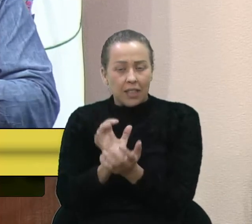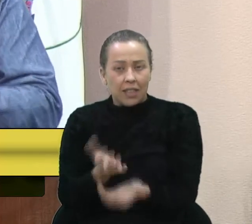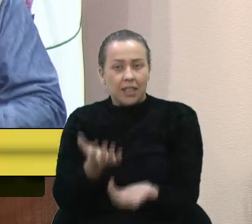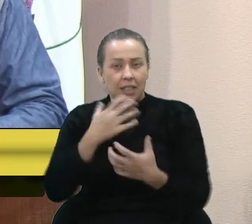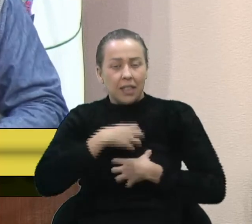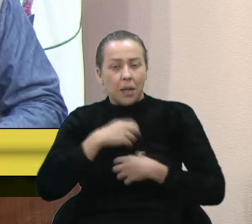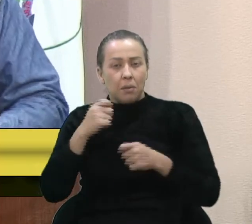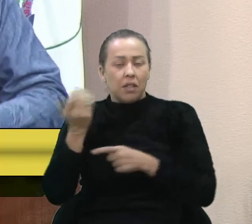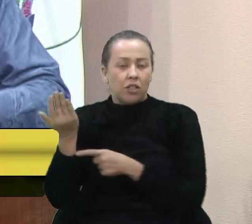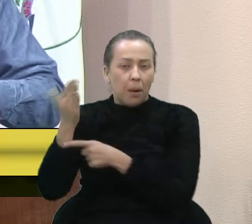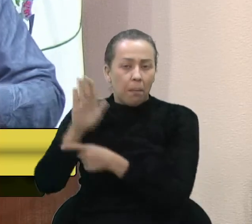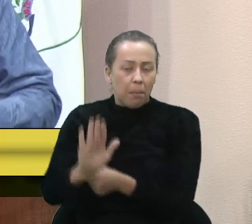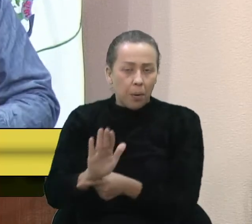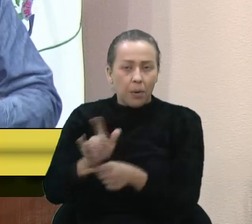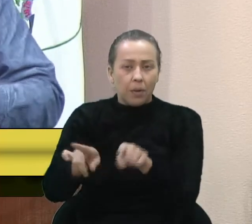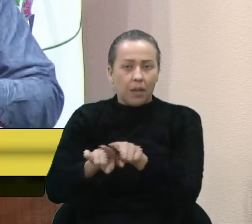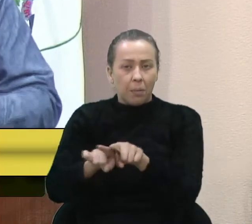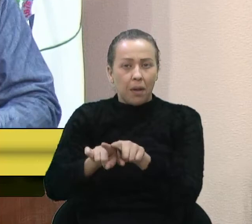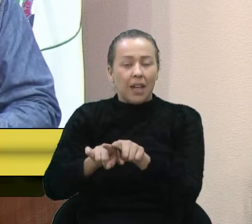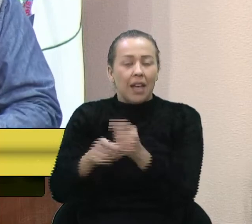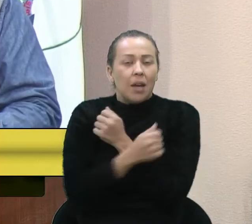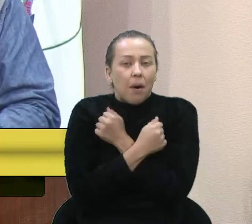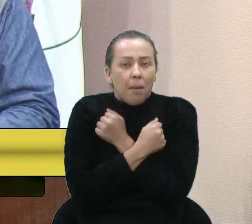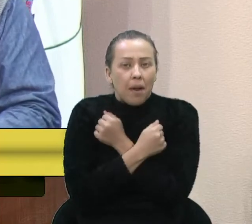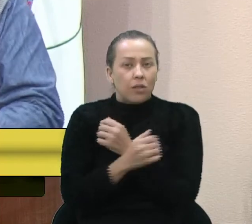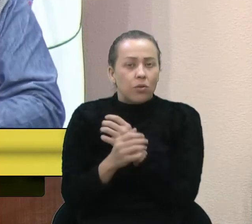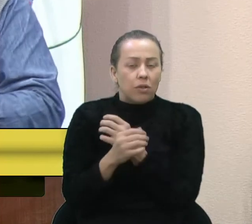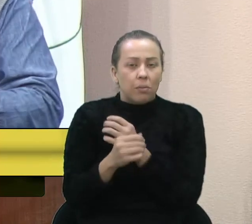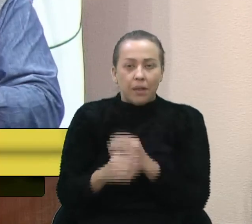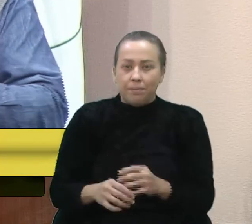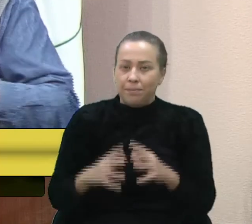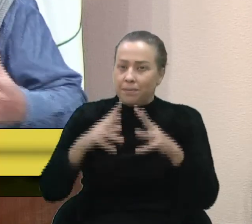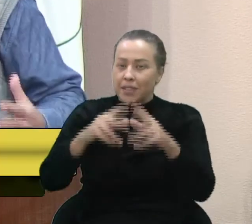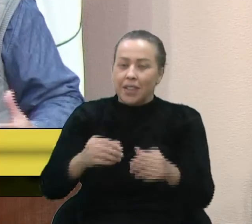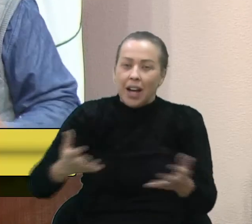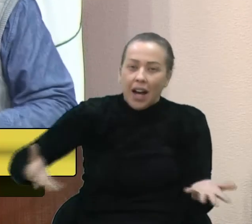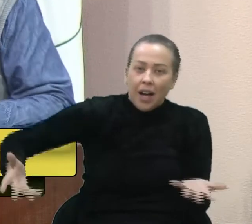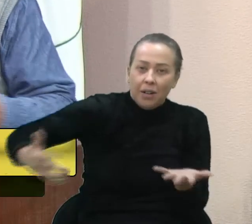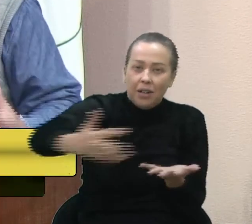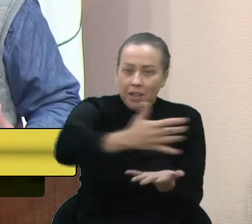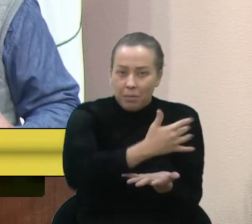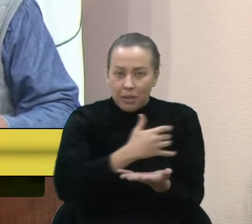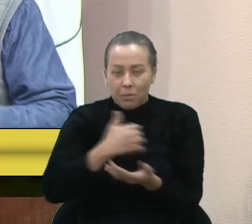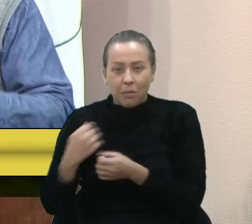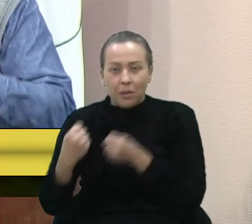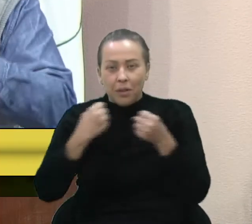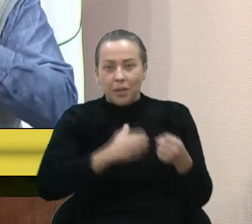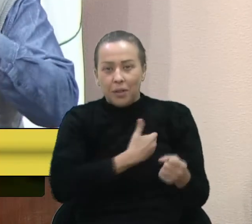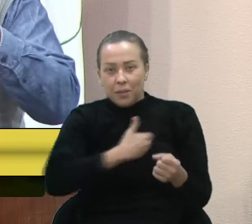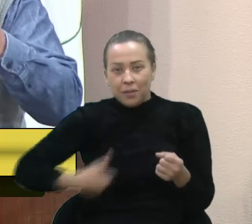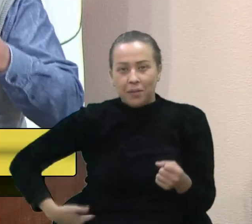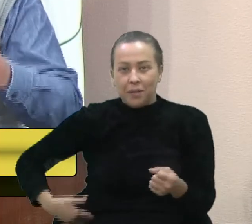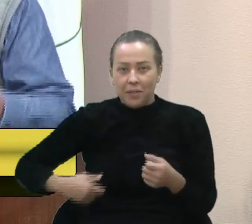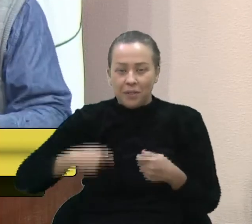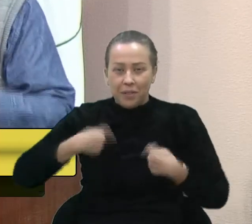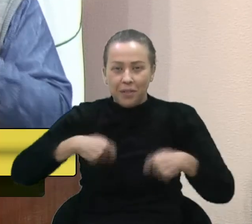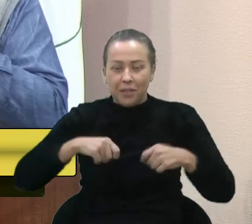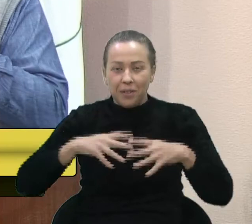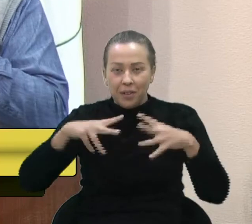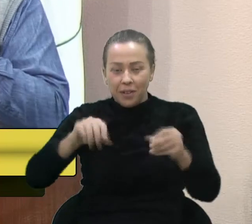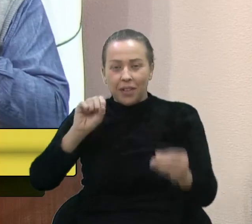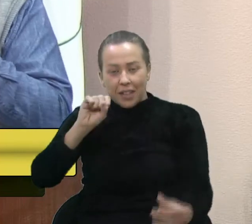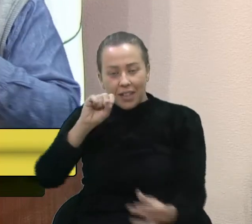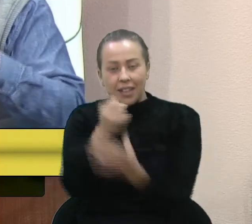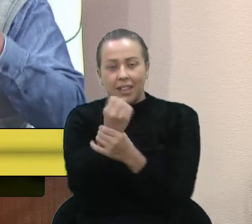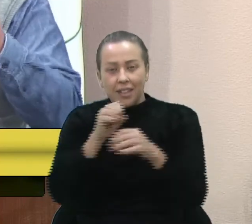de solidariedade, que precisam de abraço do poder público, né, do ponto de vista aí da sua necessidade, na garantia de